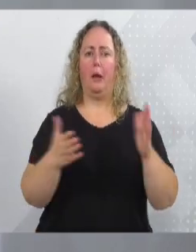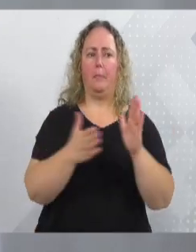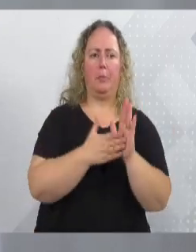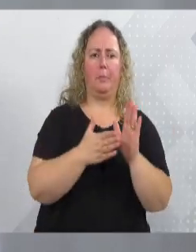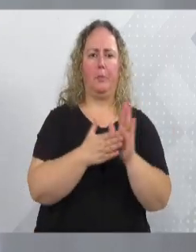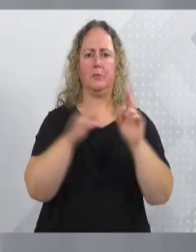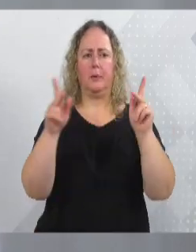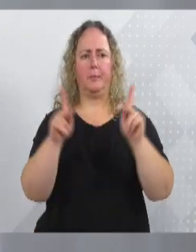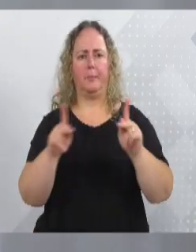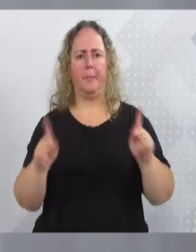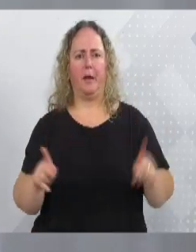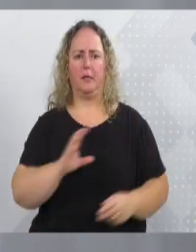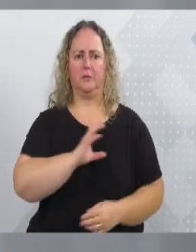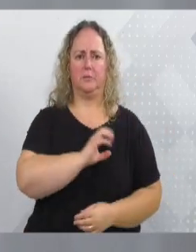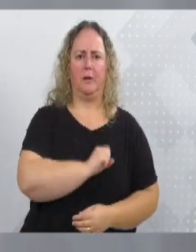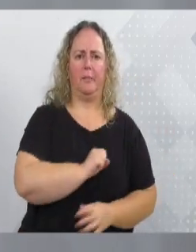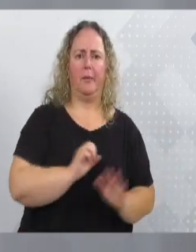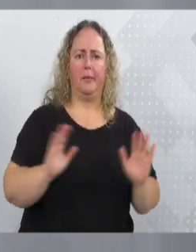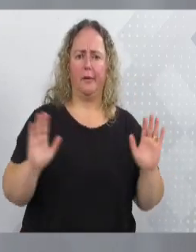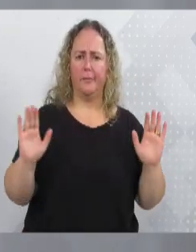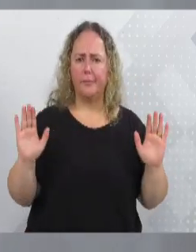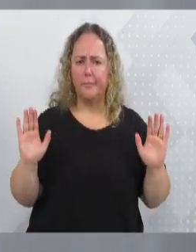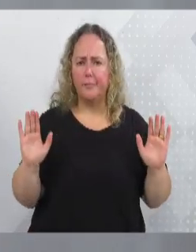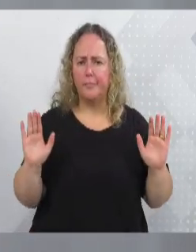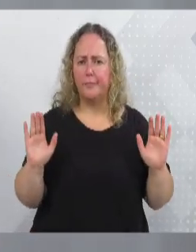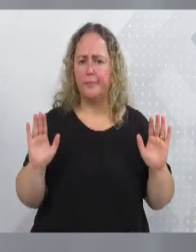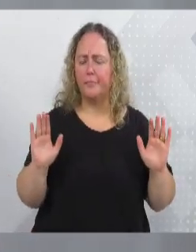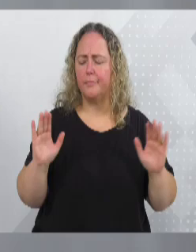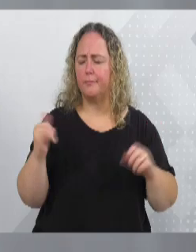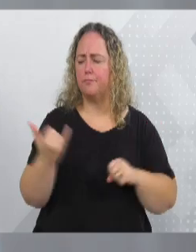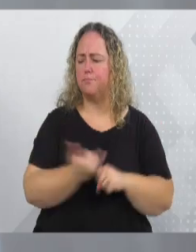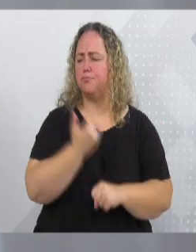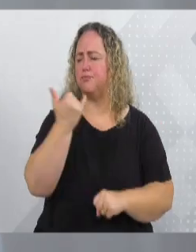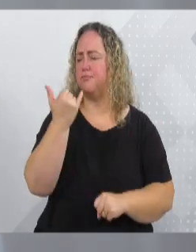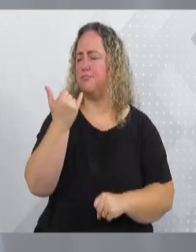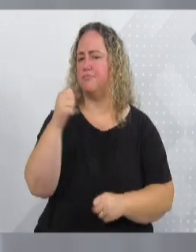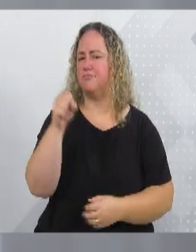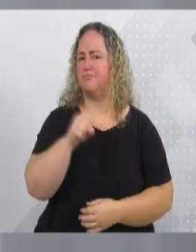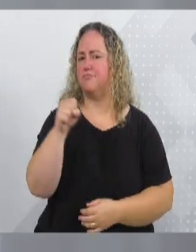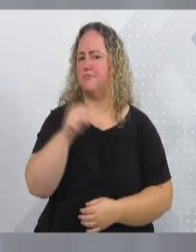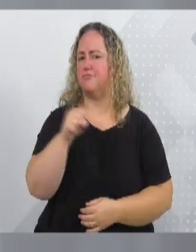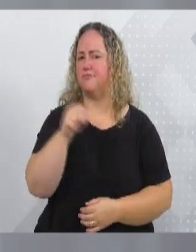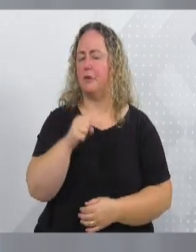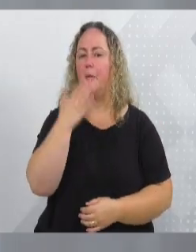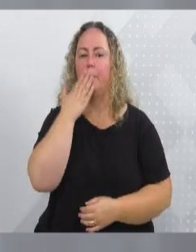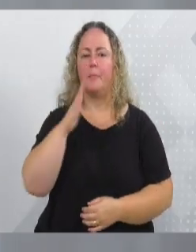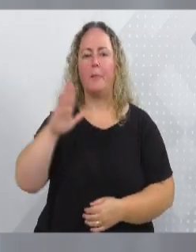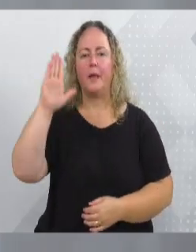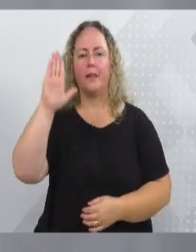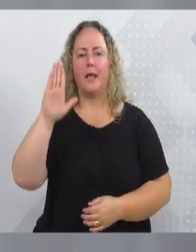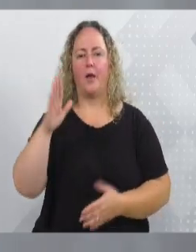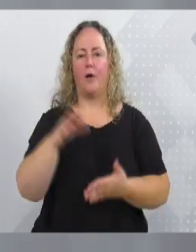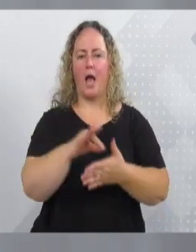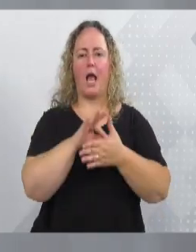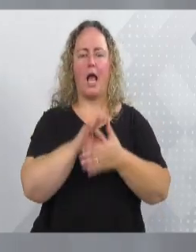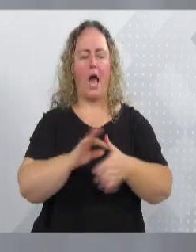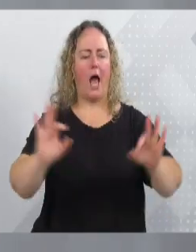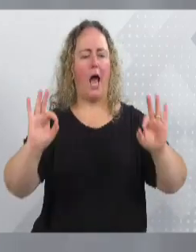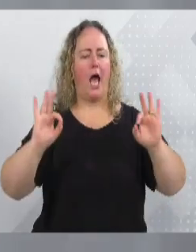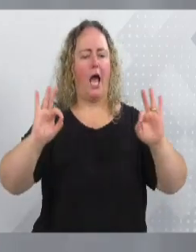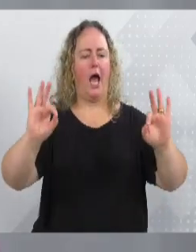paz, de amor, pelo visto enganou, como enganou também quando prometeu picanha e outras coisas